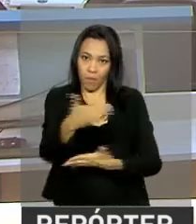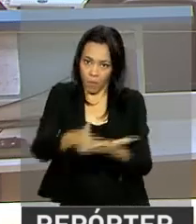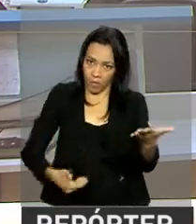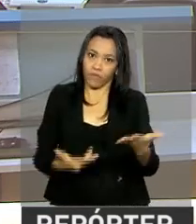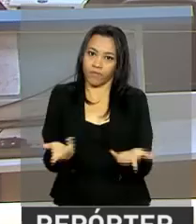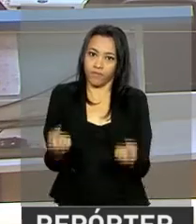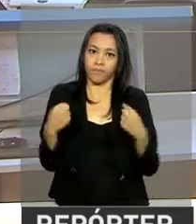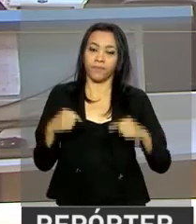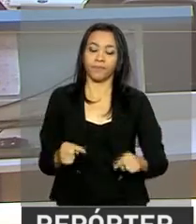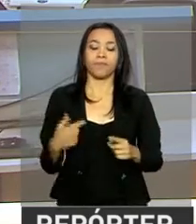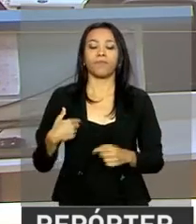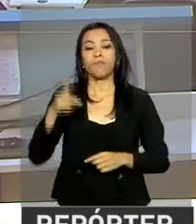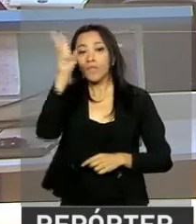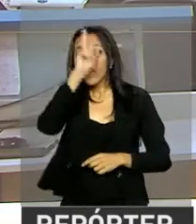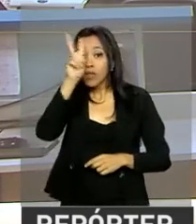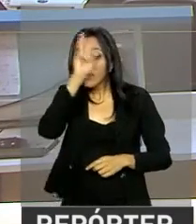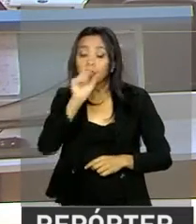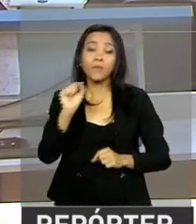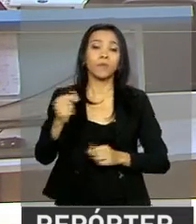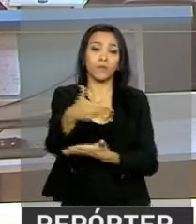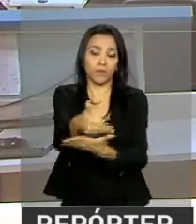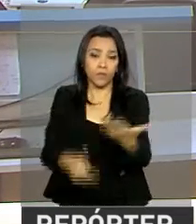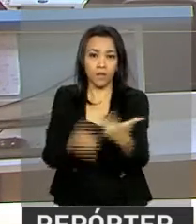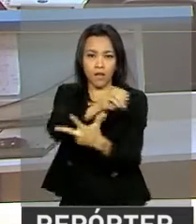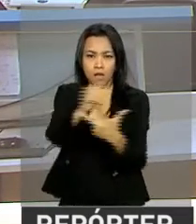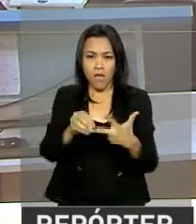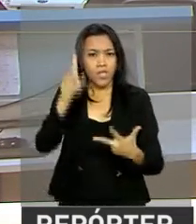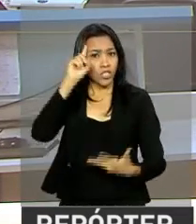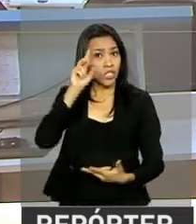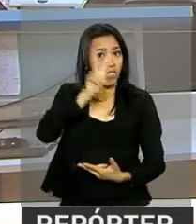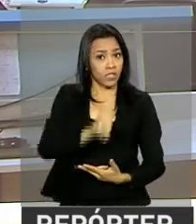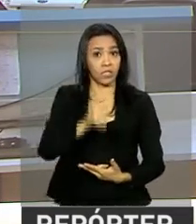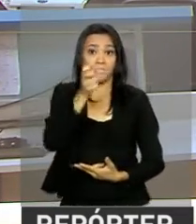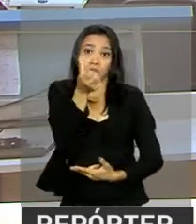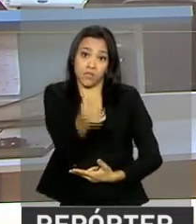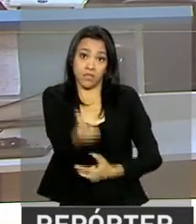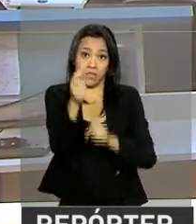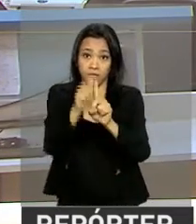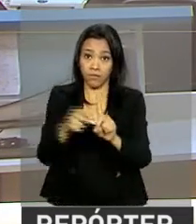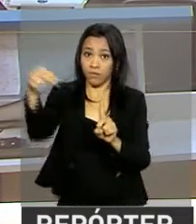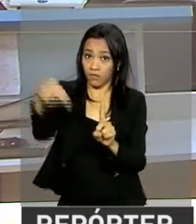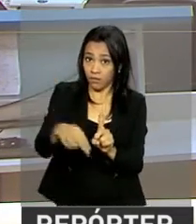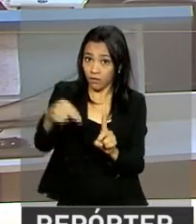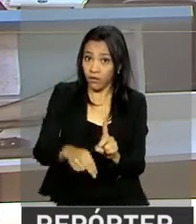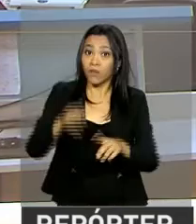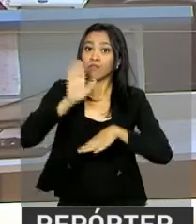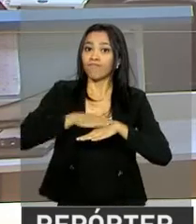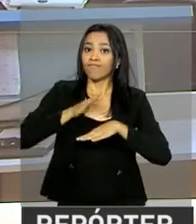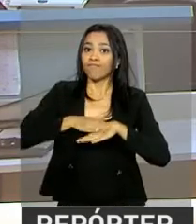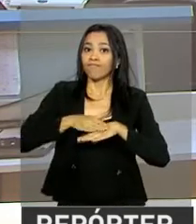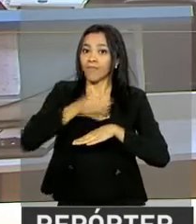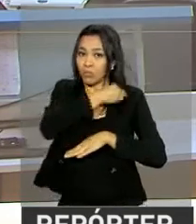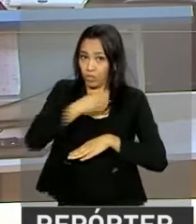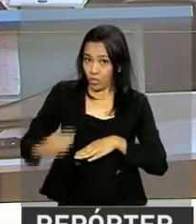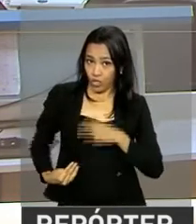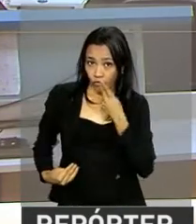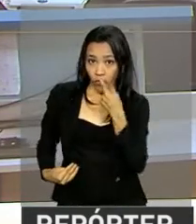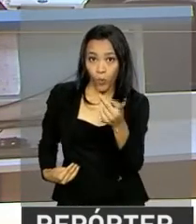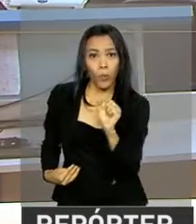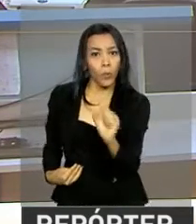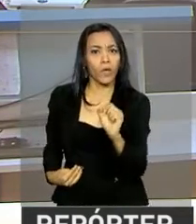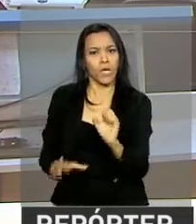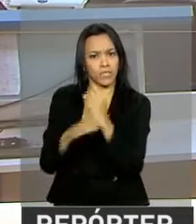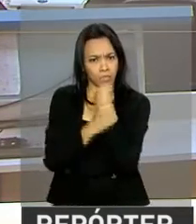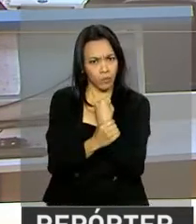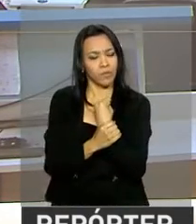e olha lembrando que as provas do enem serão nos dias 5 e 6 de novembro segundo o ministro da educação a segurança do